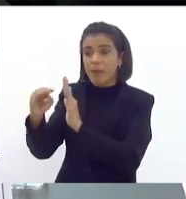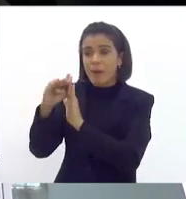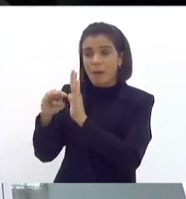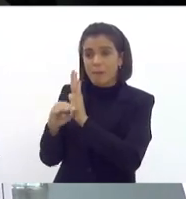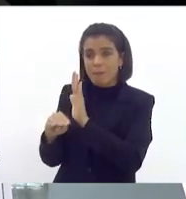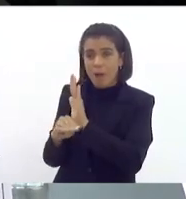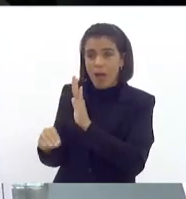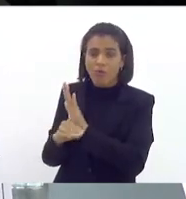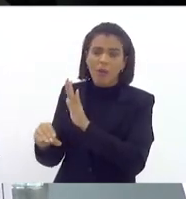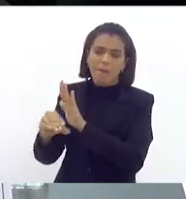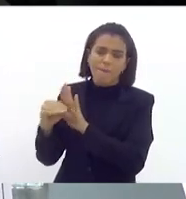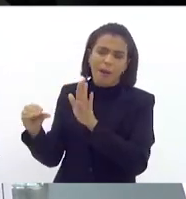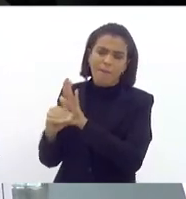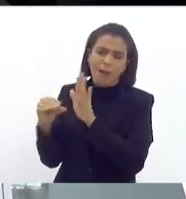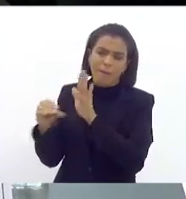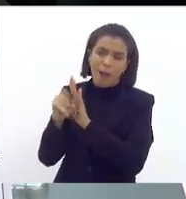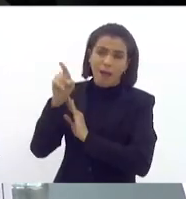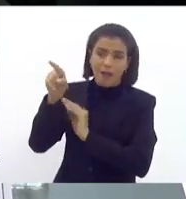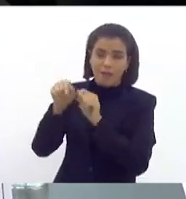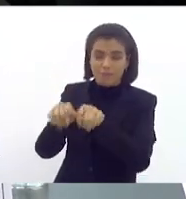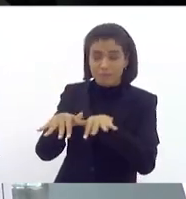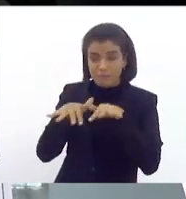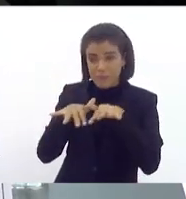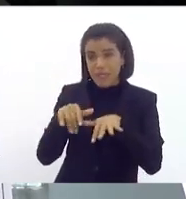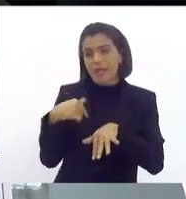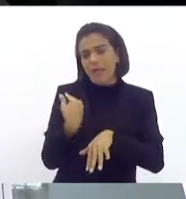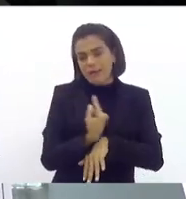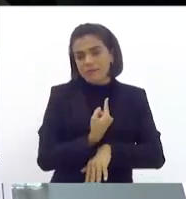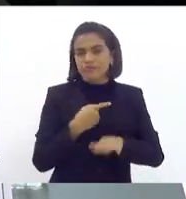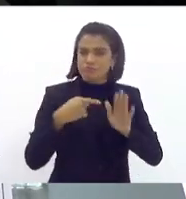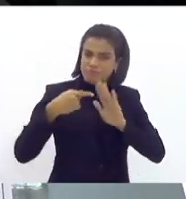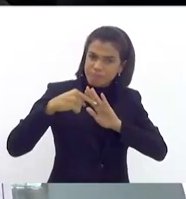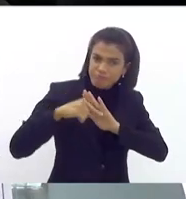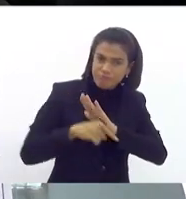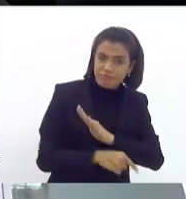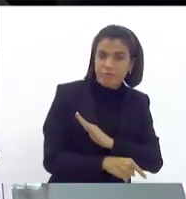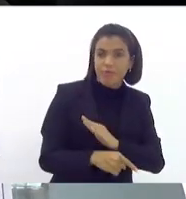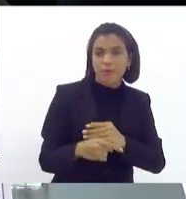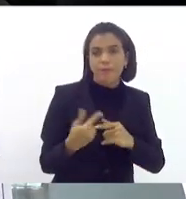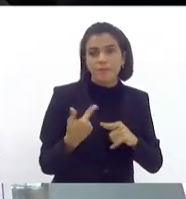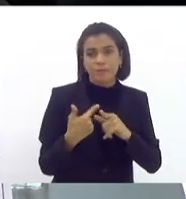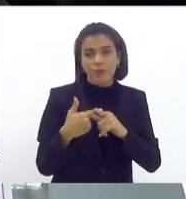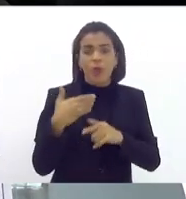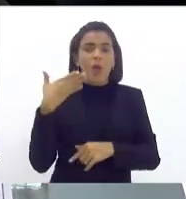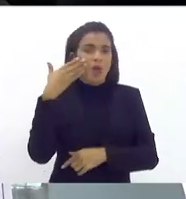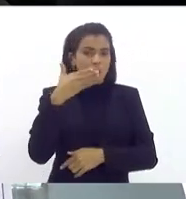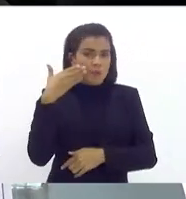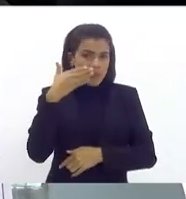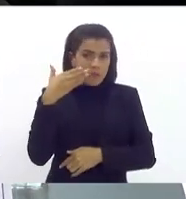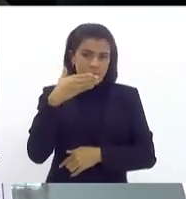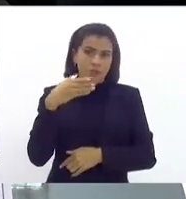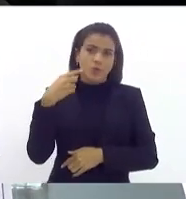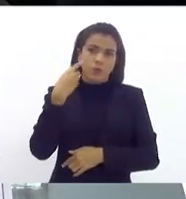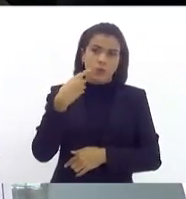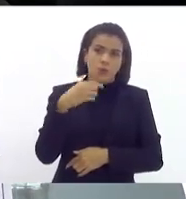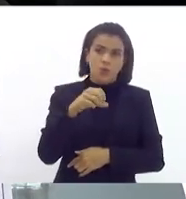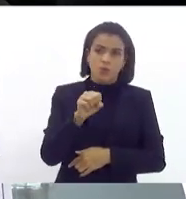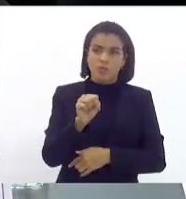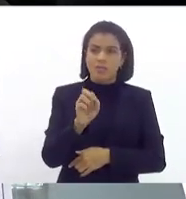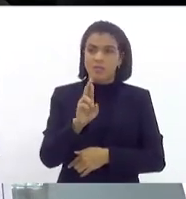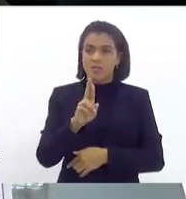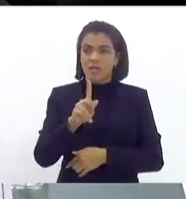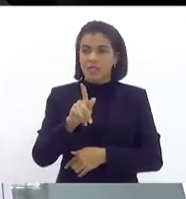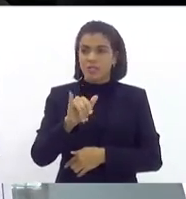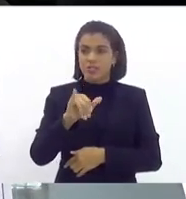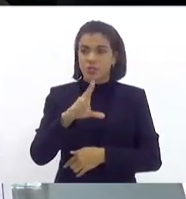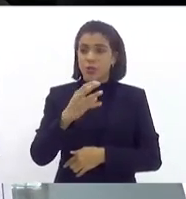e a gente se aprofunda, porque também na argumentação do doutor Serginho, em algumas questões, tem razão. Tá, né?